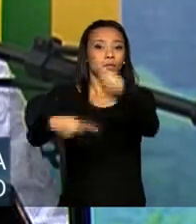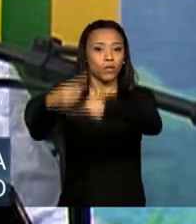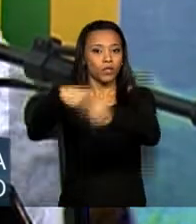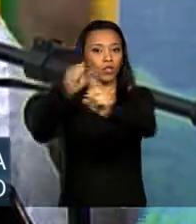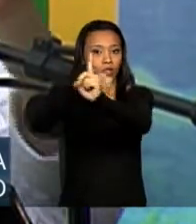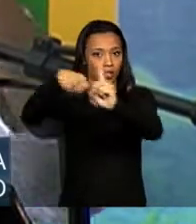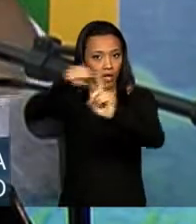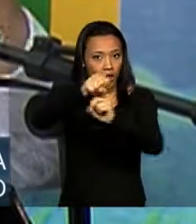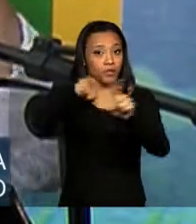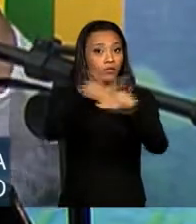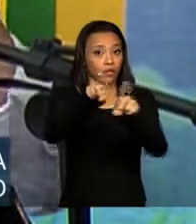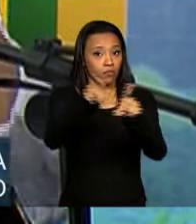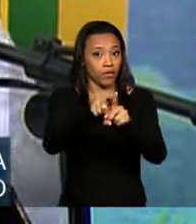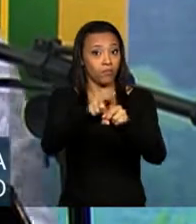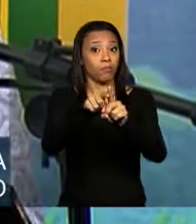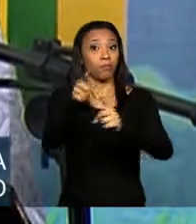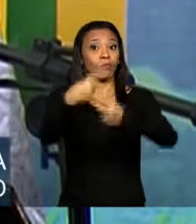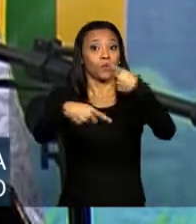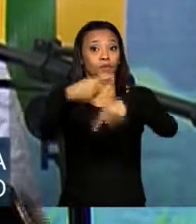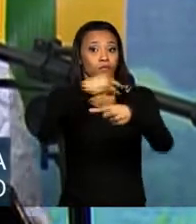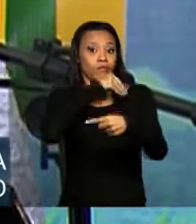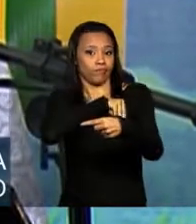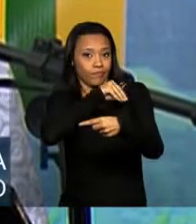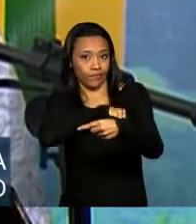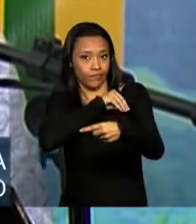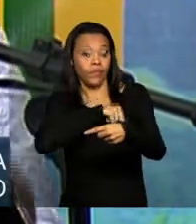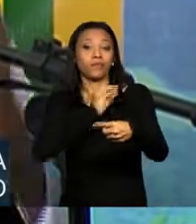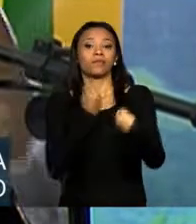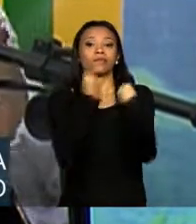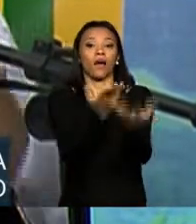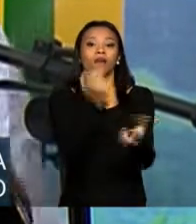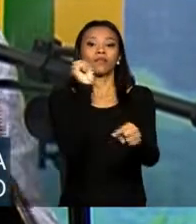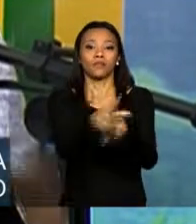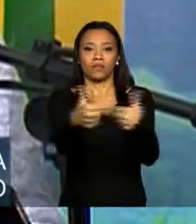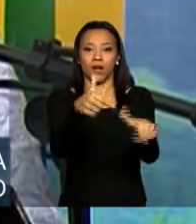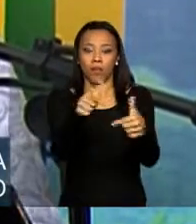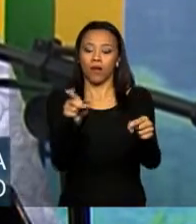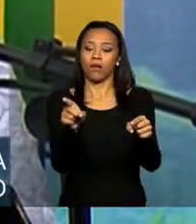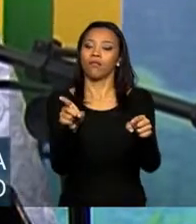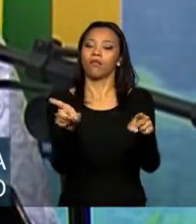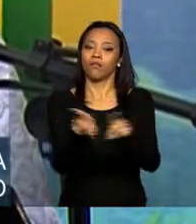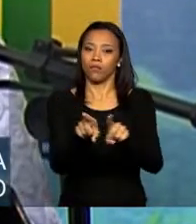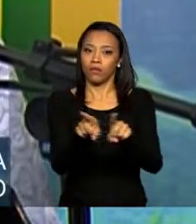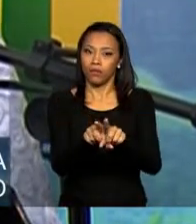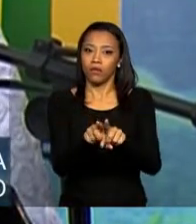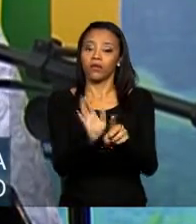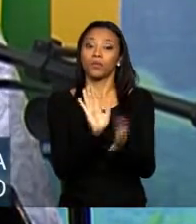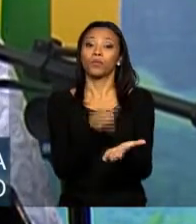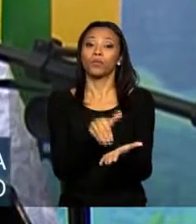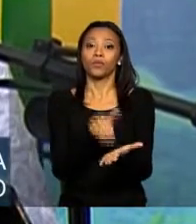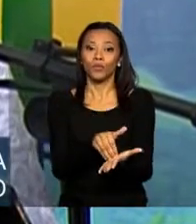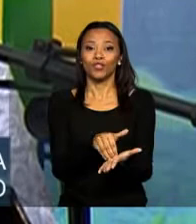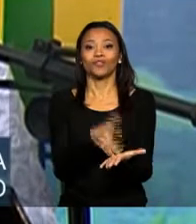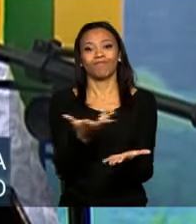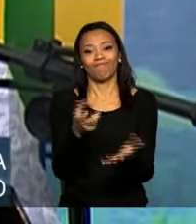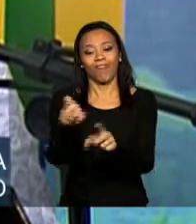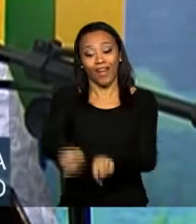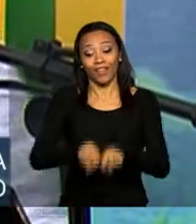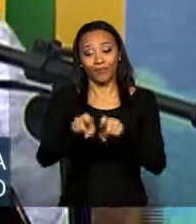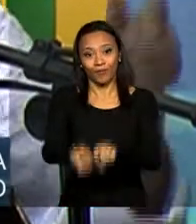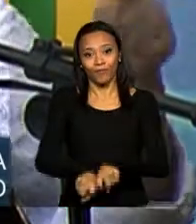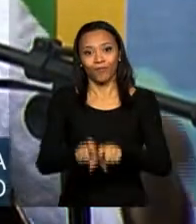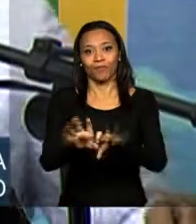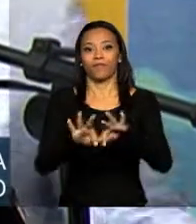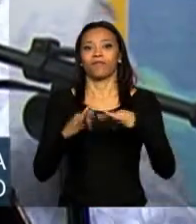e de renda o trabalho emprego e por último também Agricultura